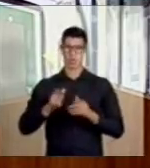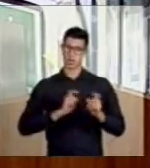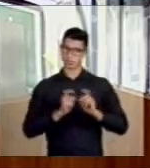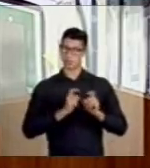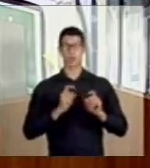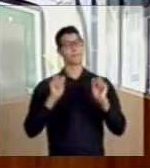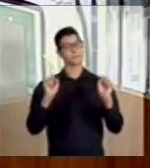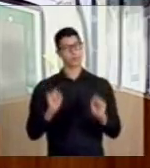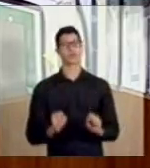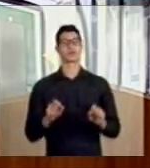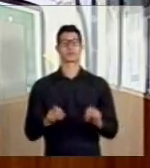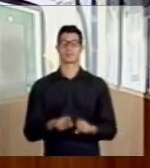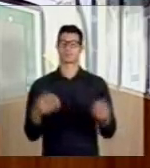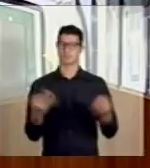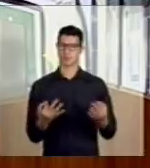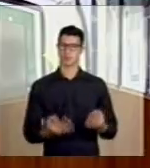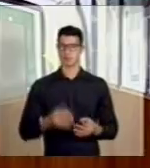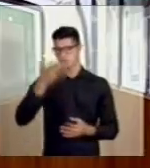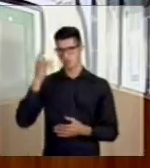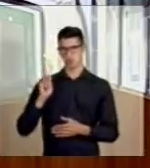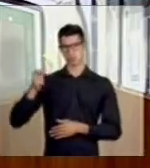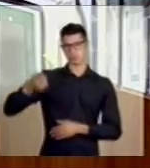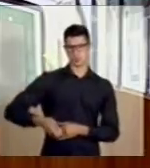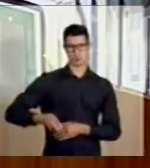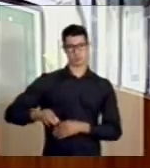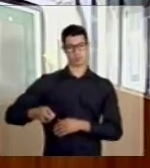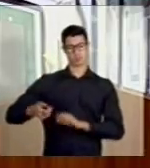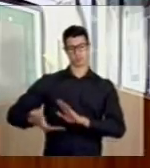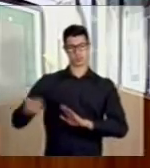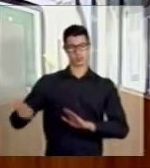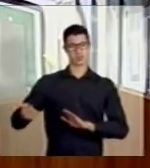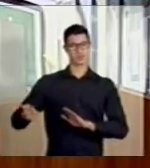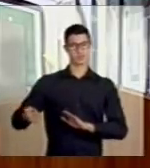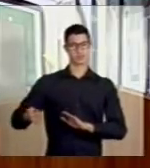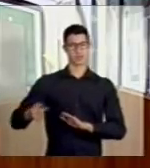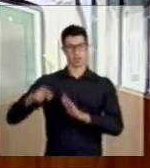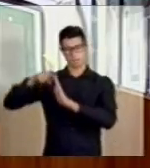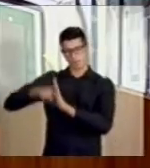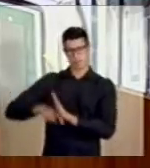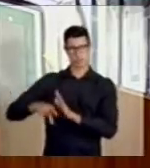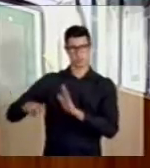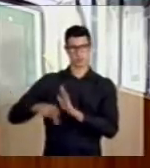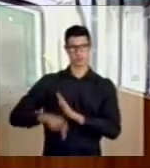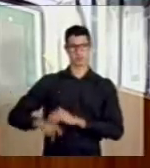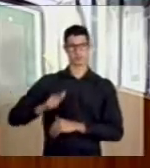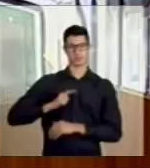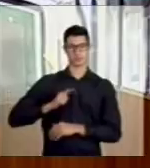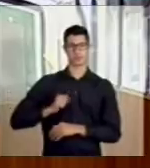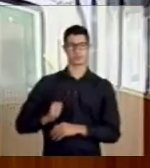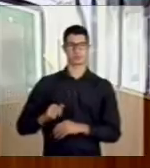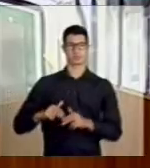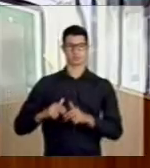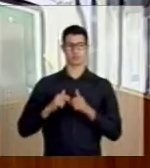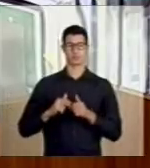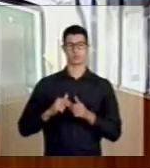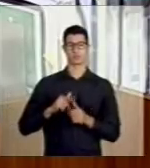administrativa, poderá perfeitamente o oficial registrador suscitar a instauração do procedimento de dúvida. E esse procedimento